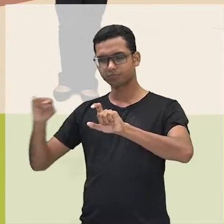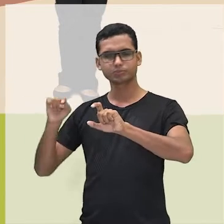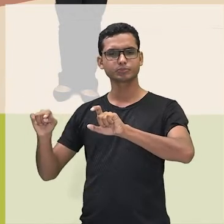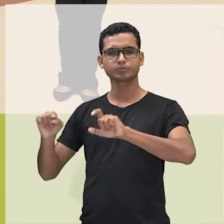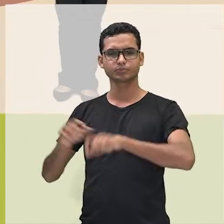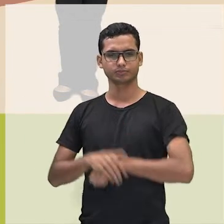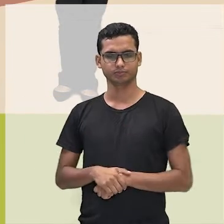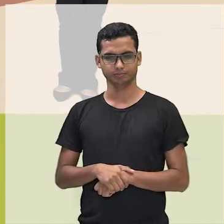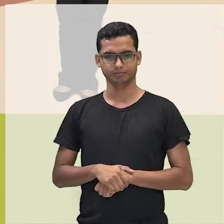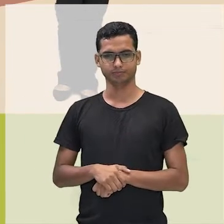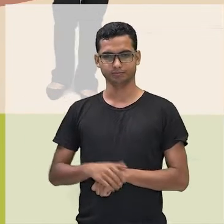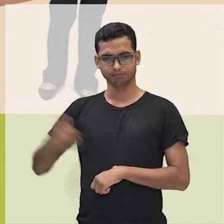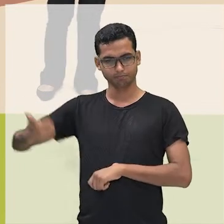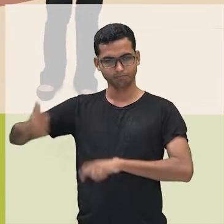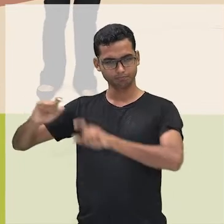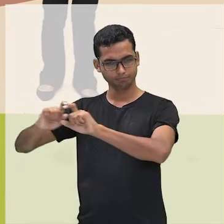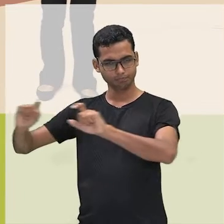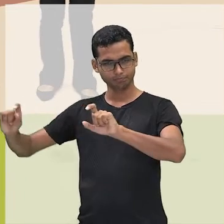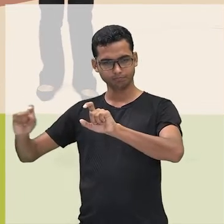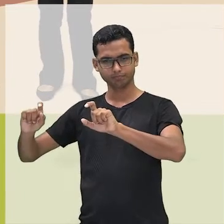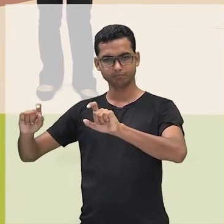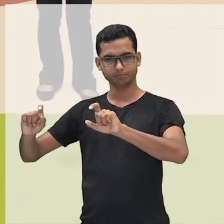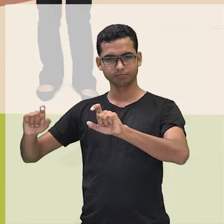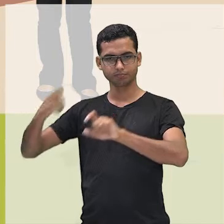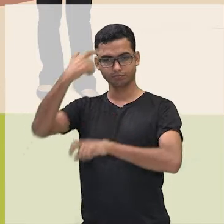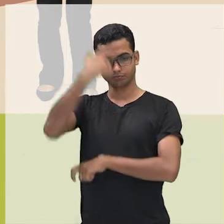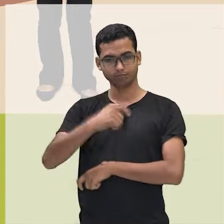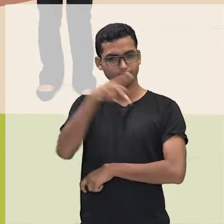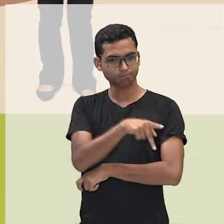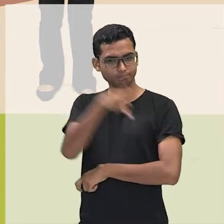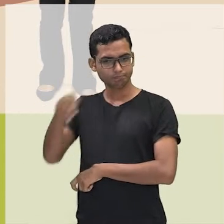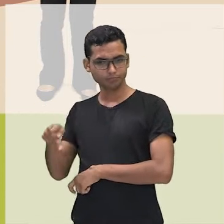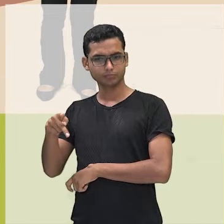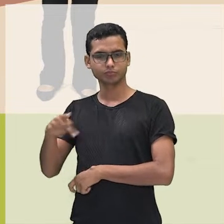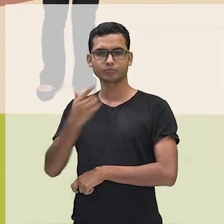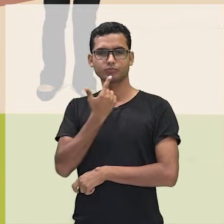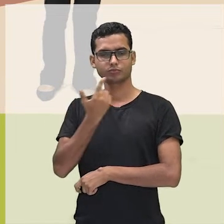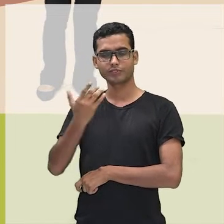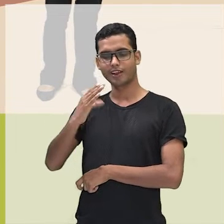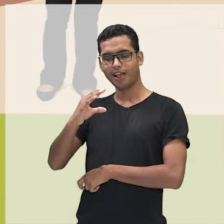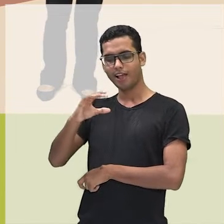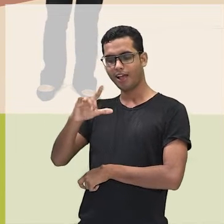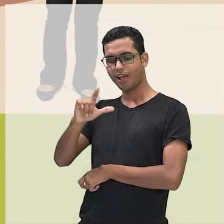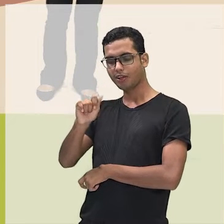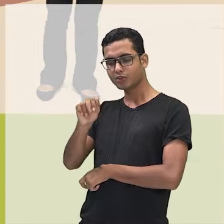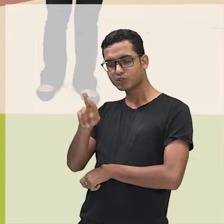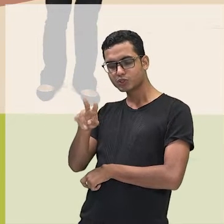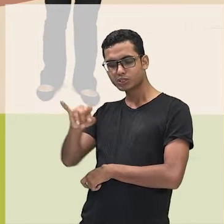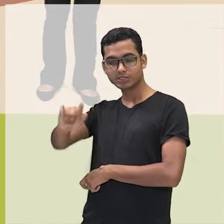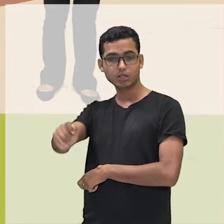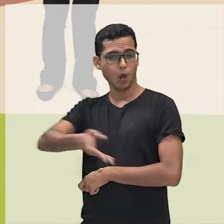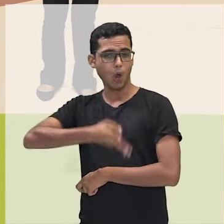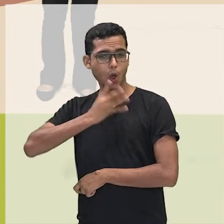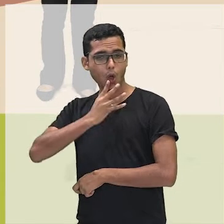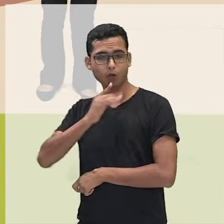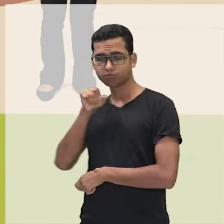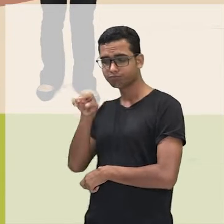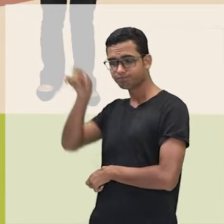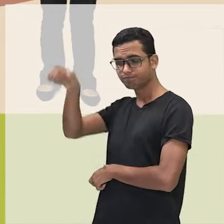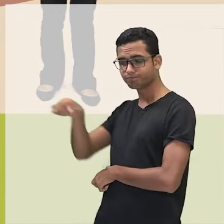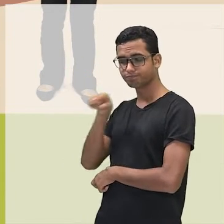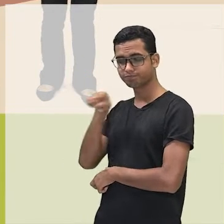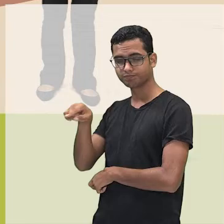Então, I know Victoria. Eu, Teacher Cláudia, conheço a Victoria. I know Victoria.